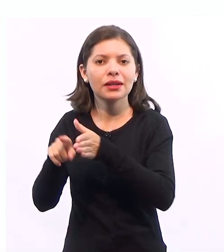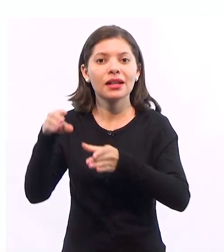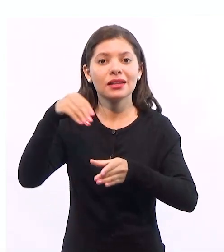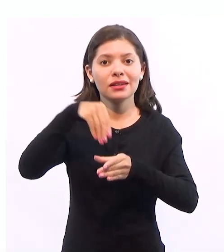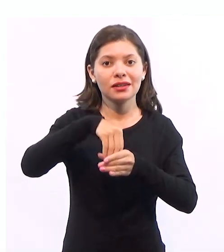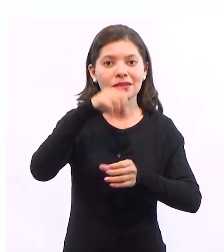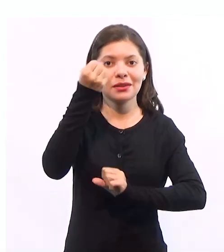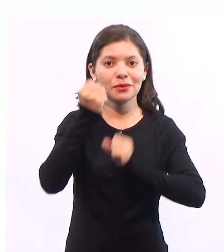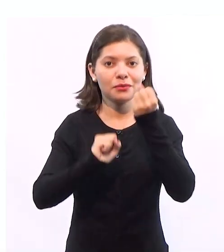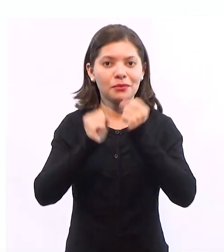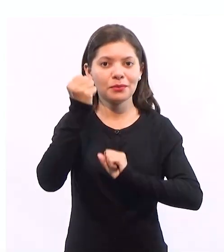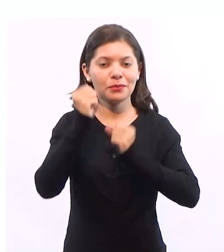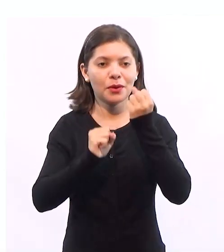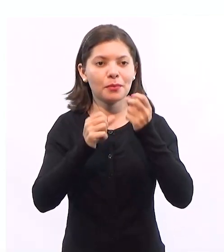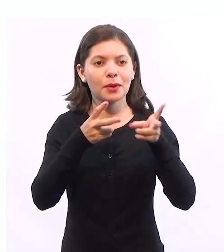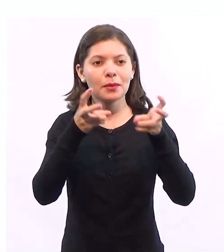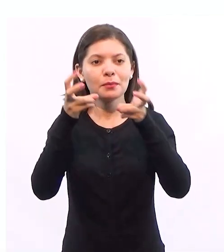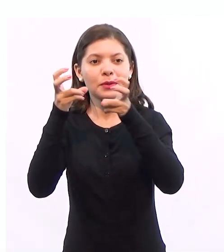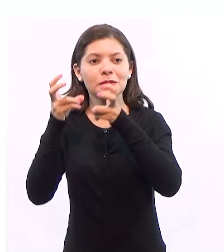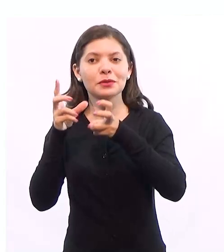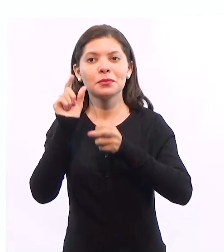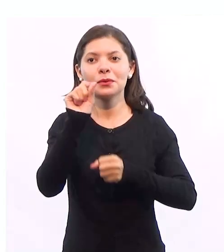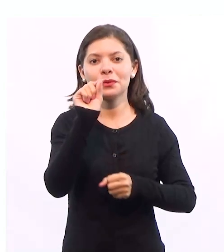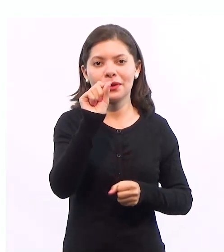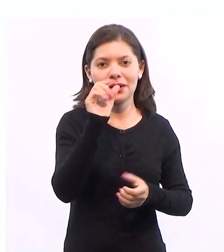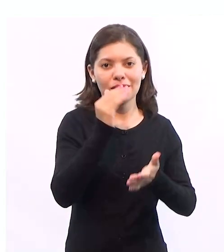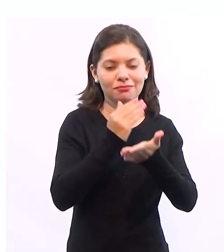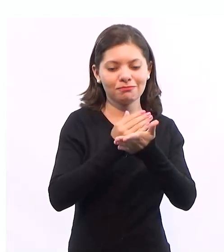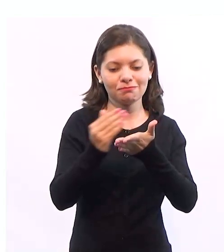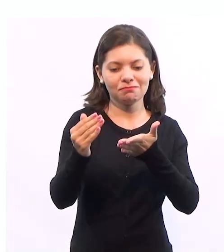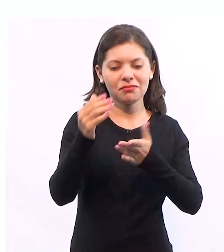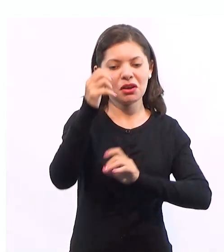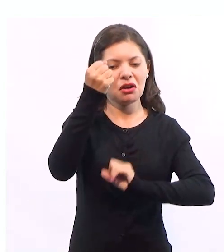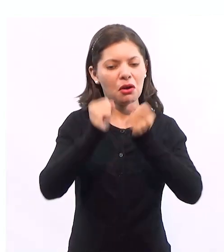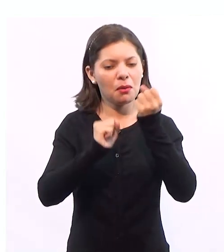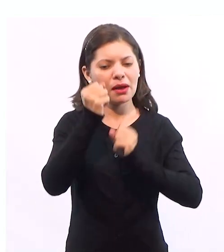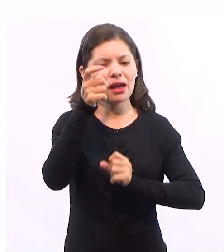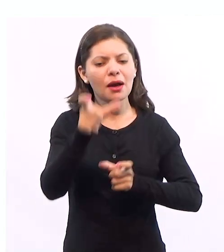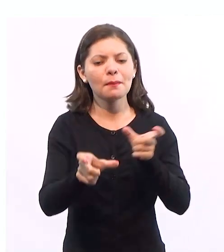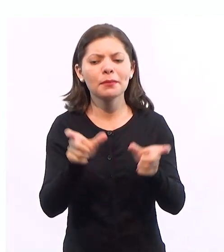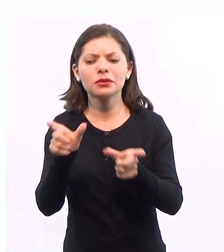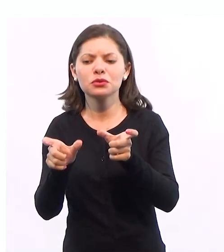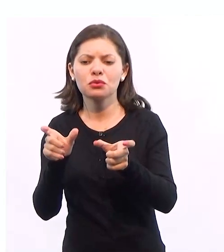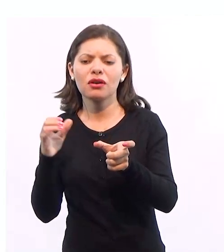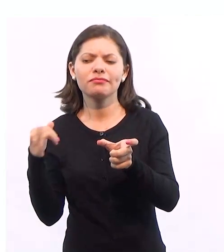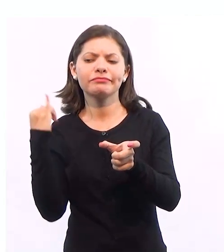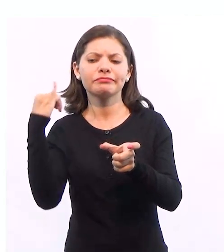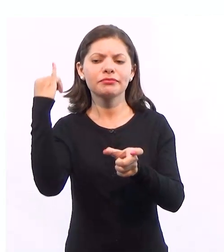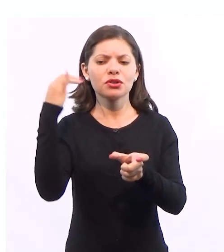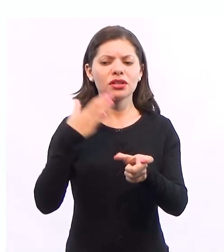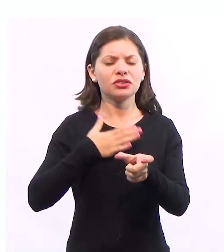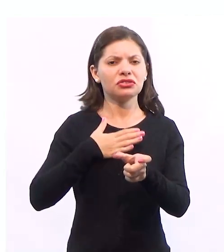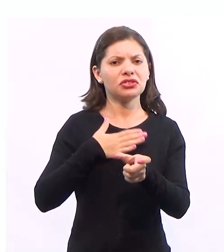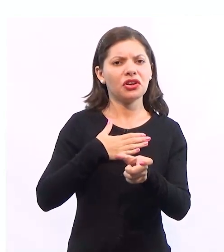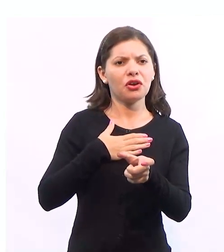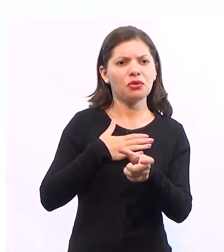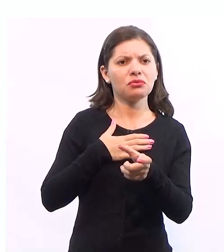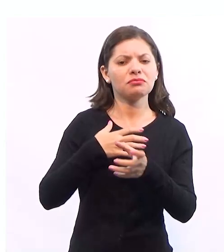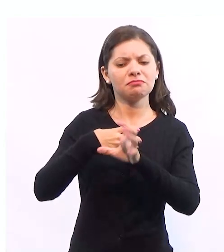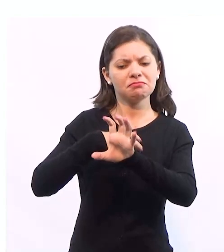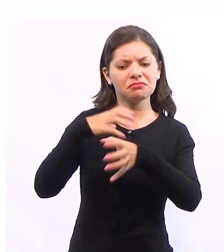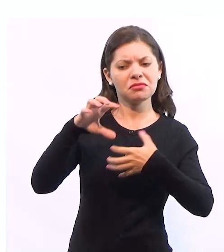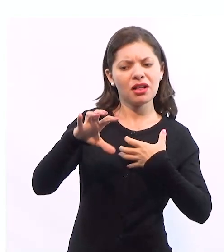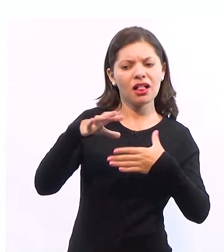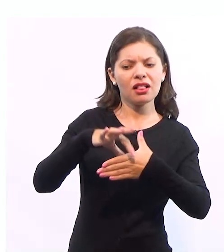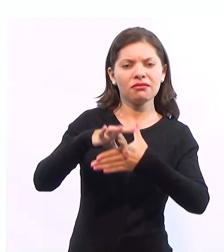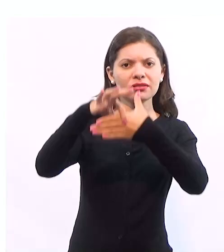em Hawthorne, e percebeu que a partir do momento que os operários se sentiam importantes, né, valorizavam a atenção recebida